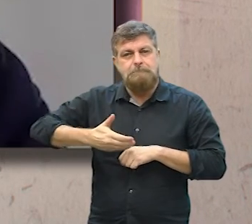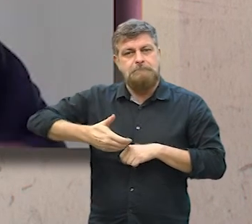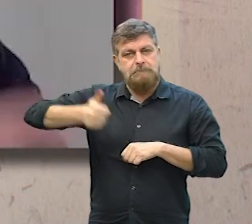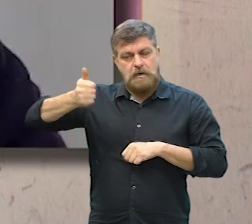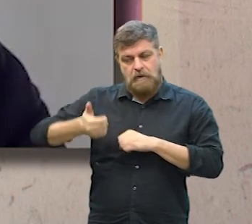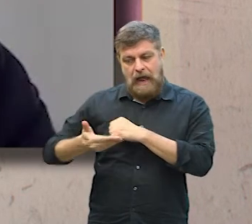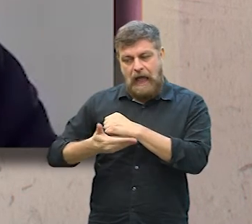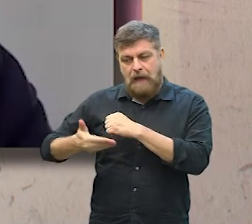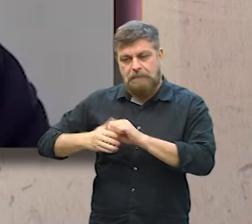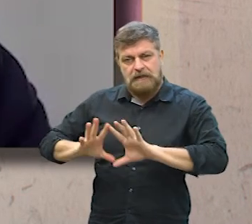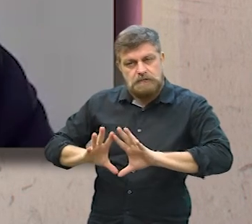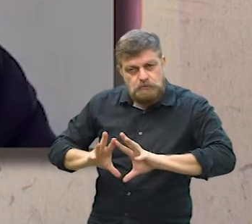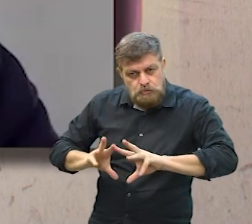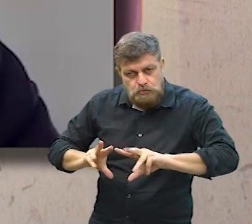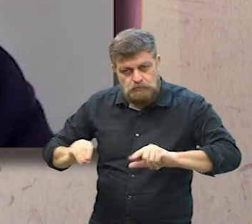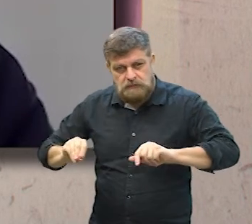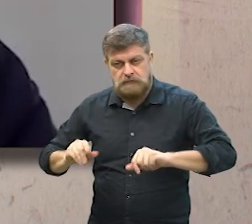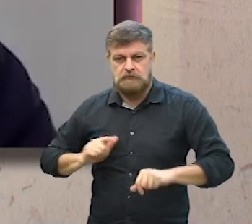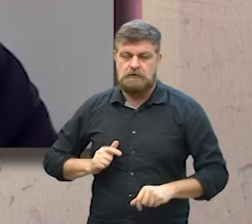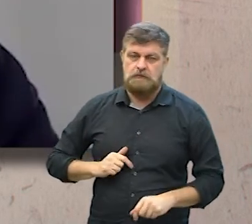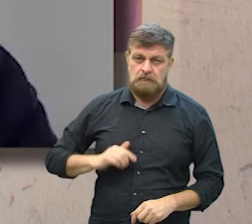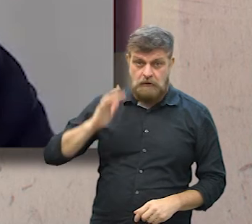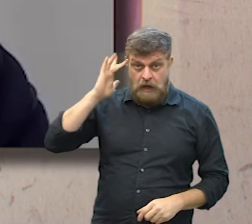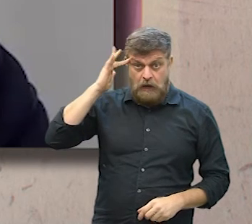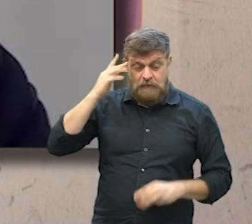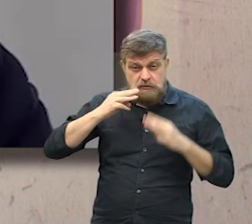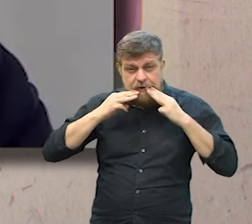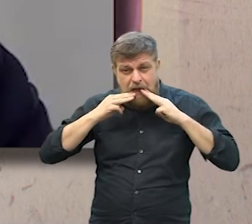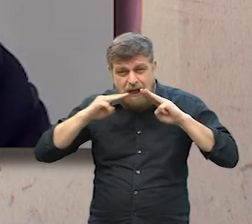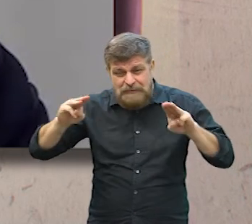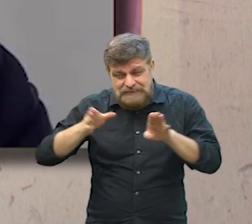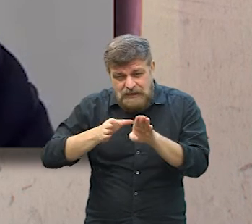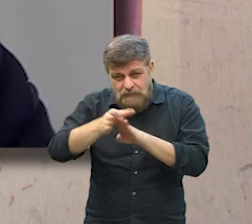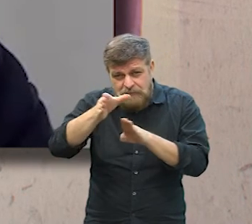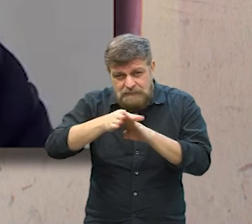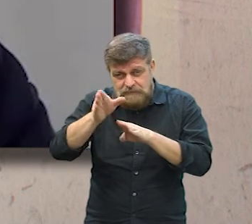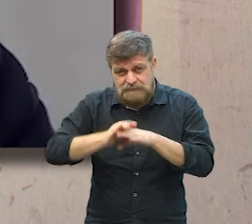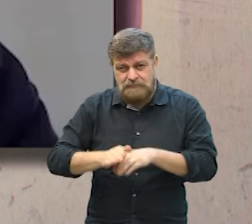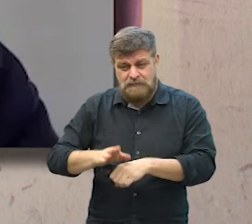aquele processo de base da doença, né? Então, eu acho que a grande